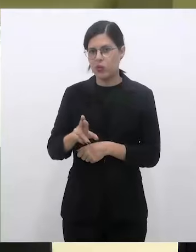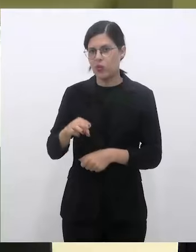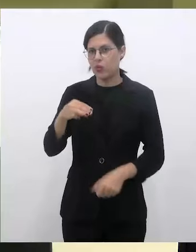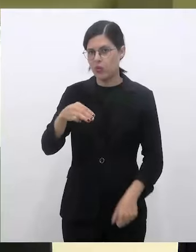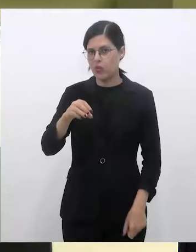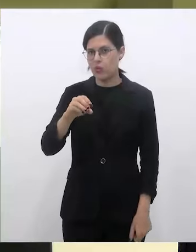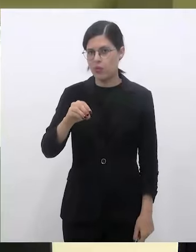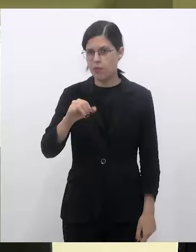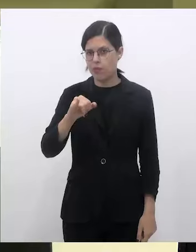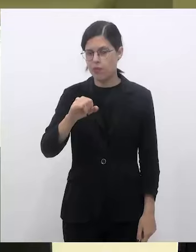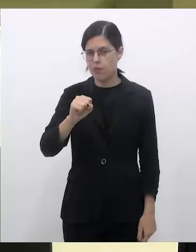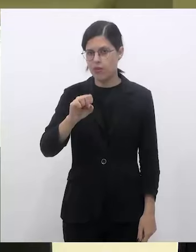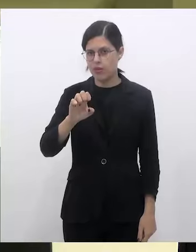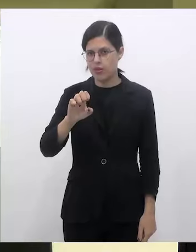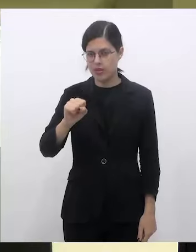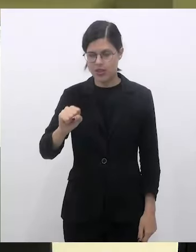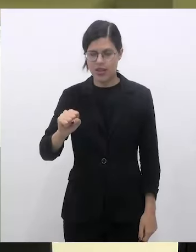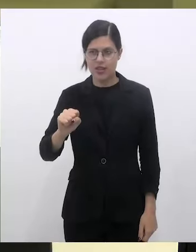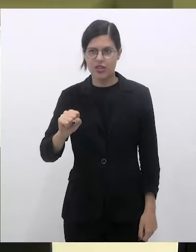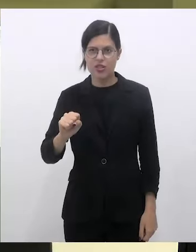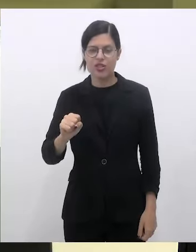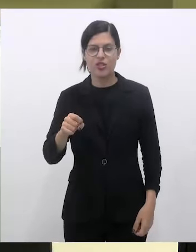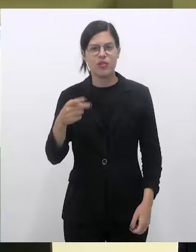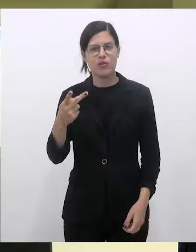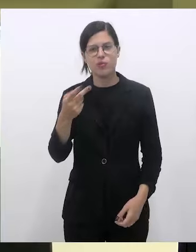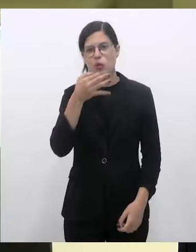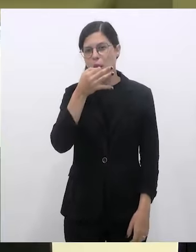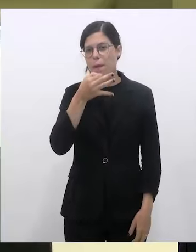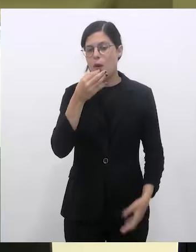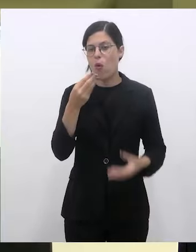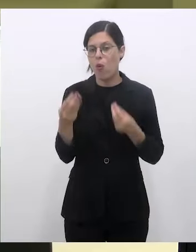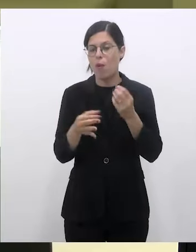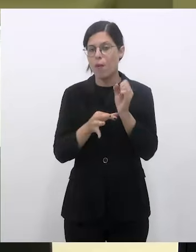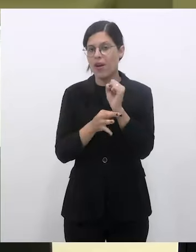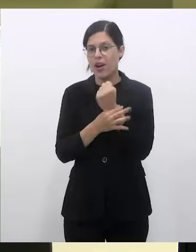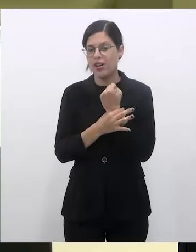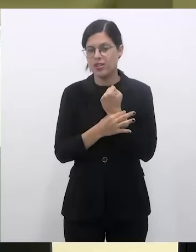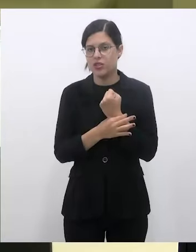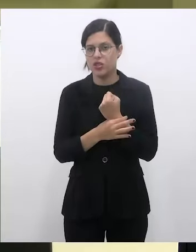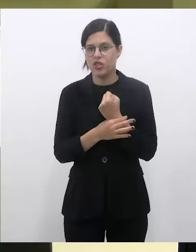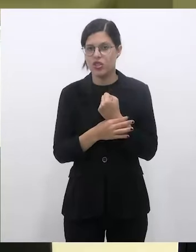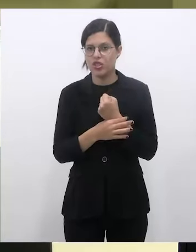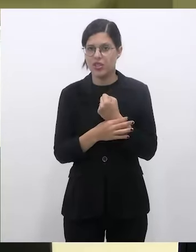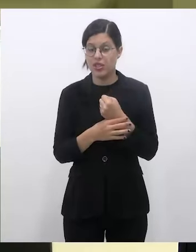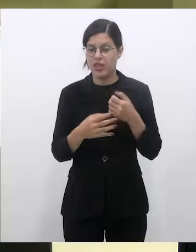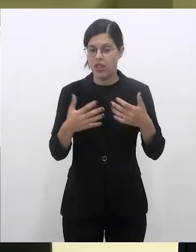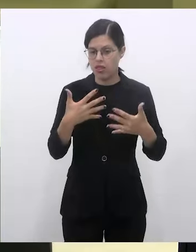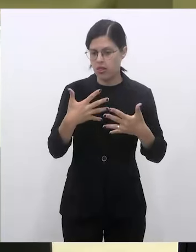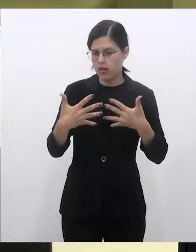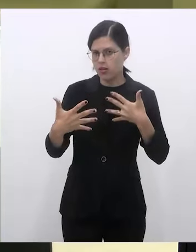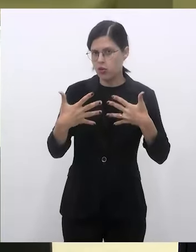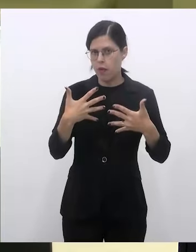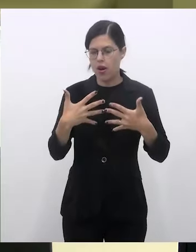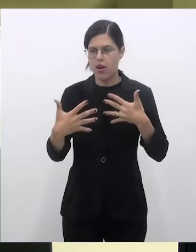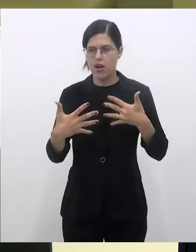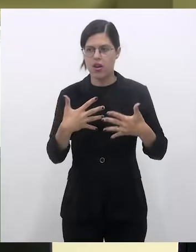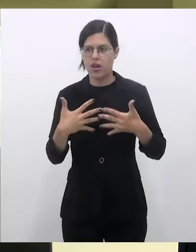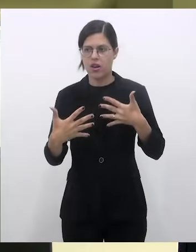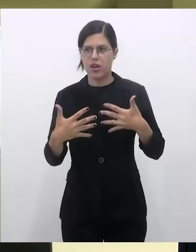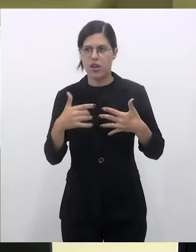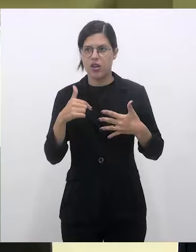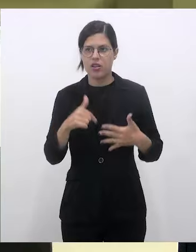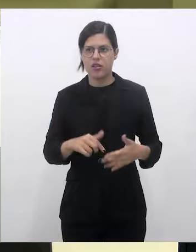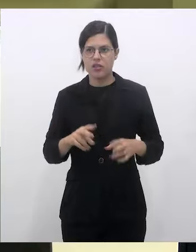Doutor Moisés Laureano, me conta uma coisa. Na sua opinião, como garantir transparência nas